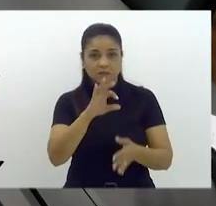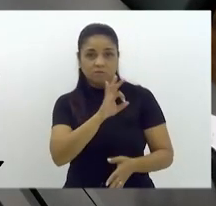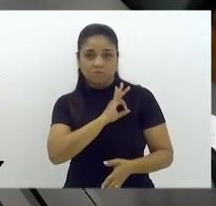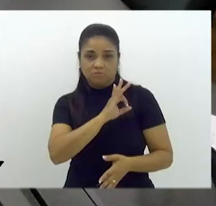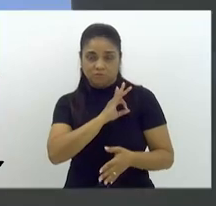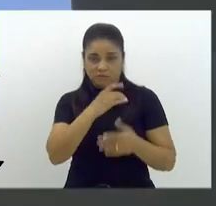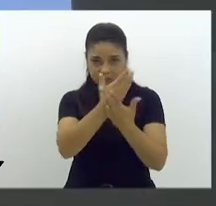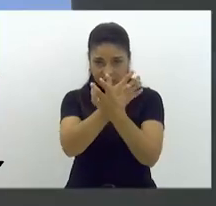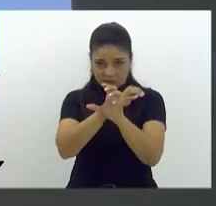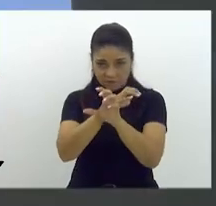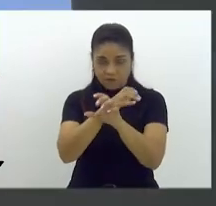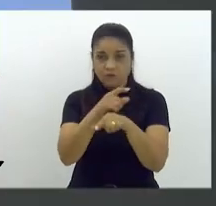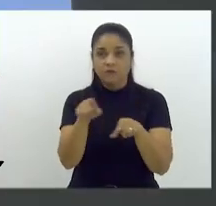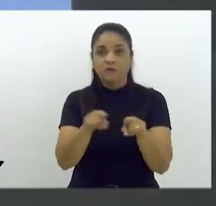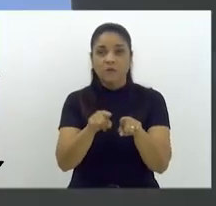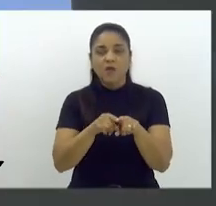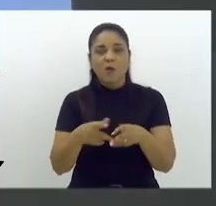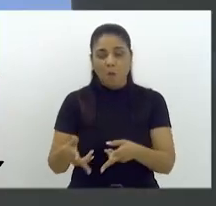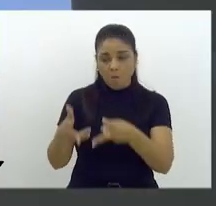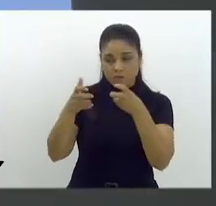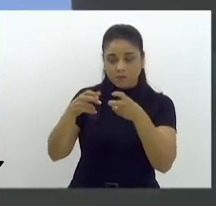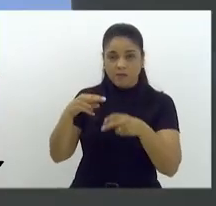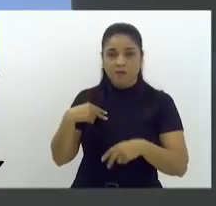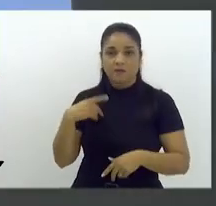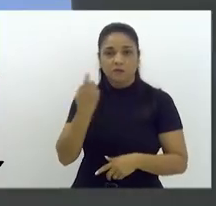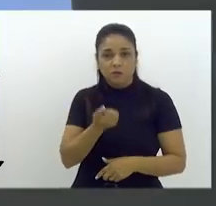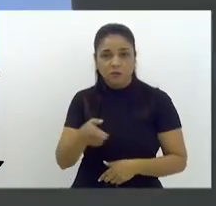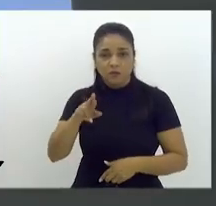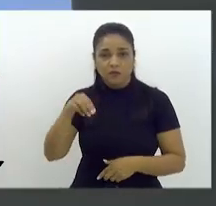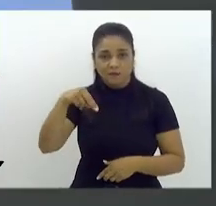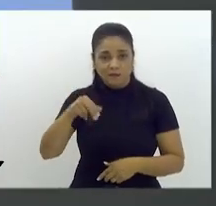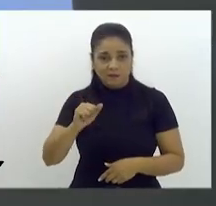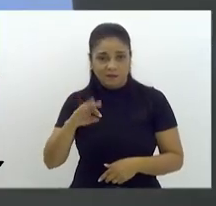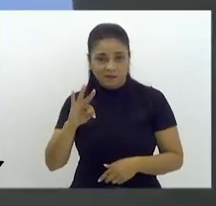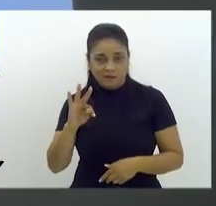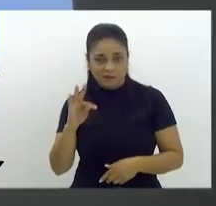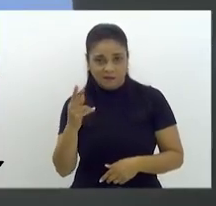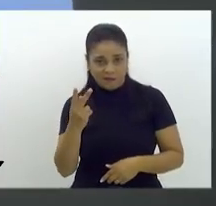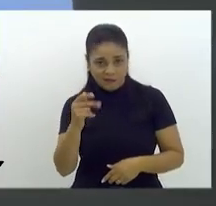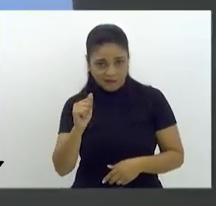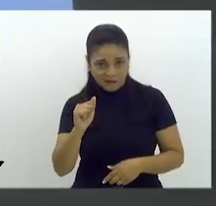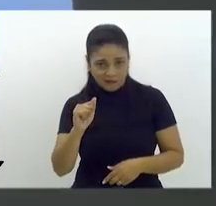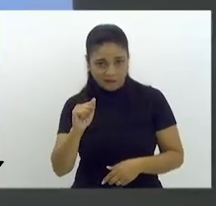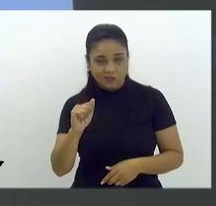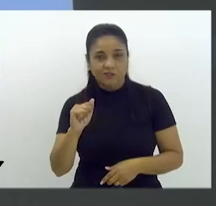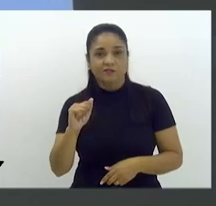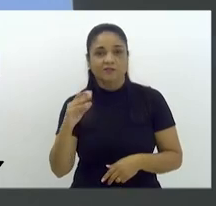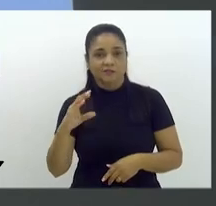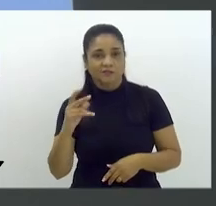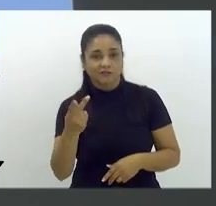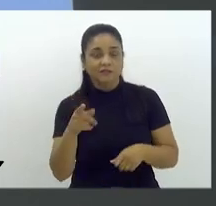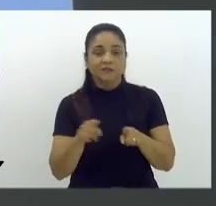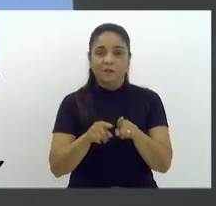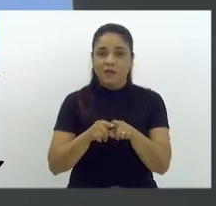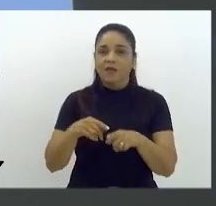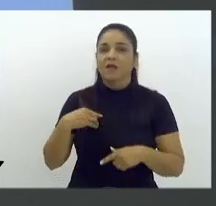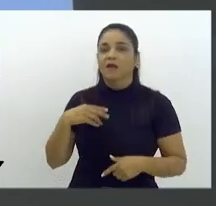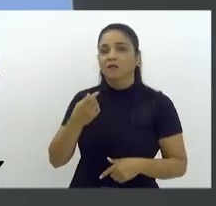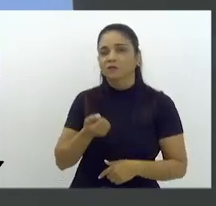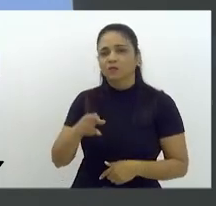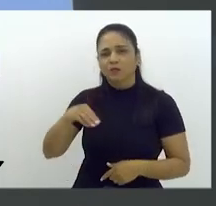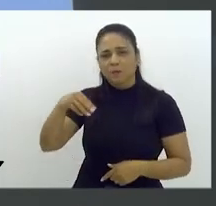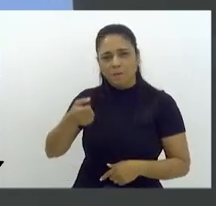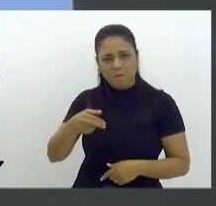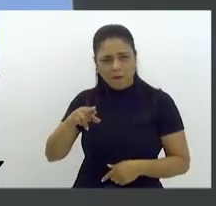ter trazido eu vi que a doutora Natasha já foi ouvido aqui a doutora Marcela também do ISP ou alguém do